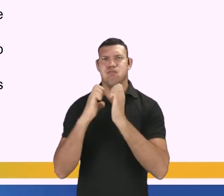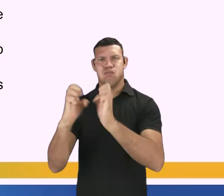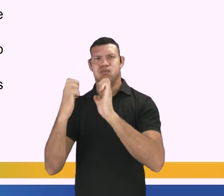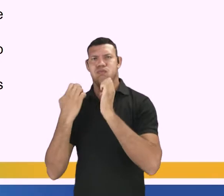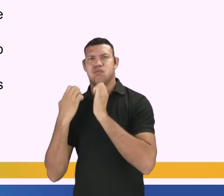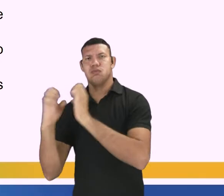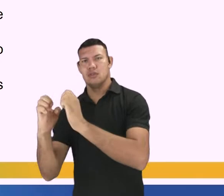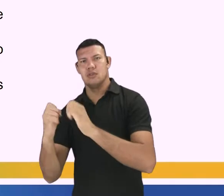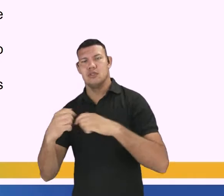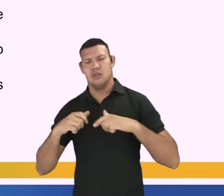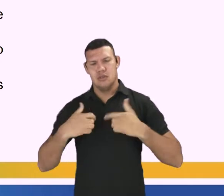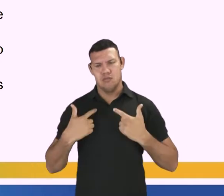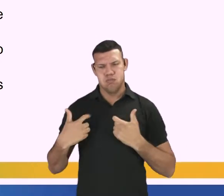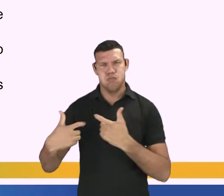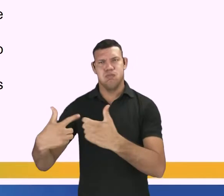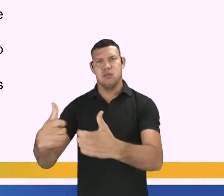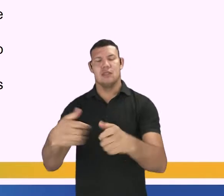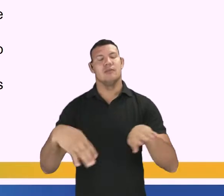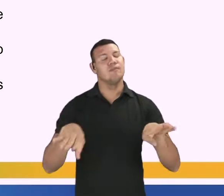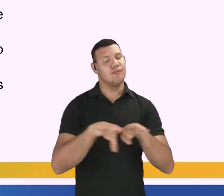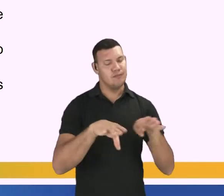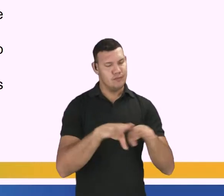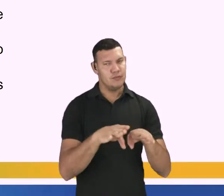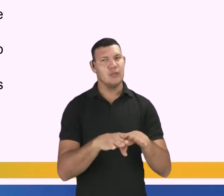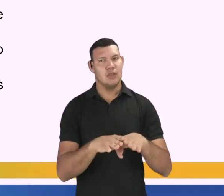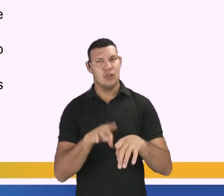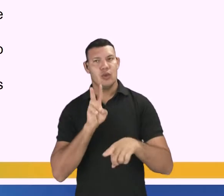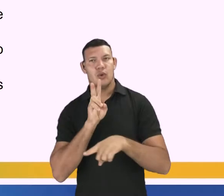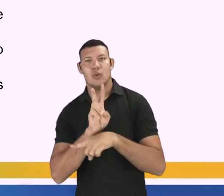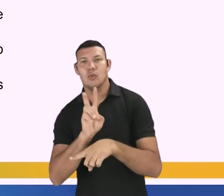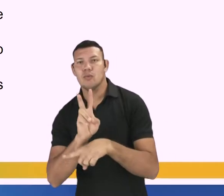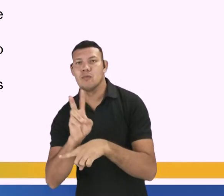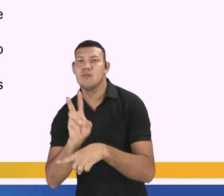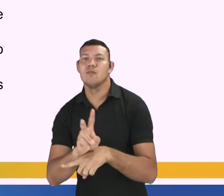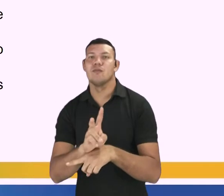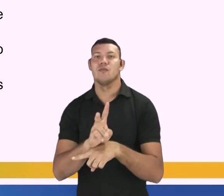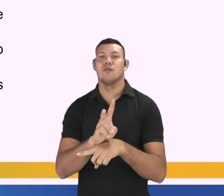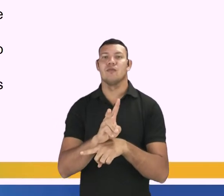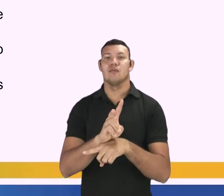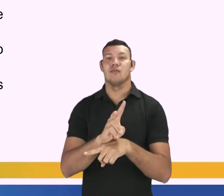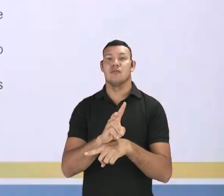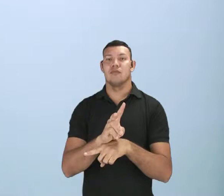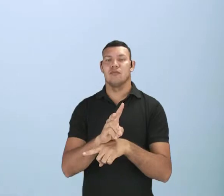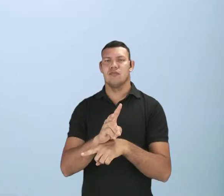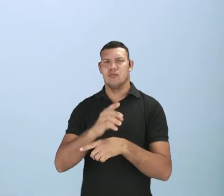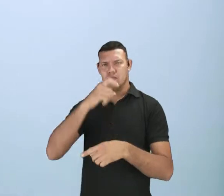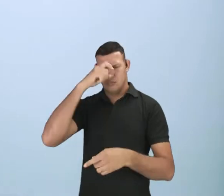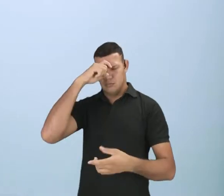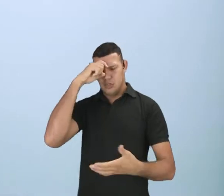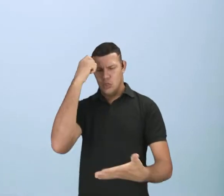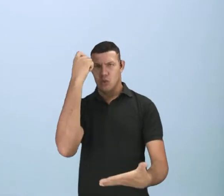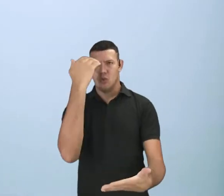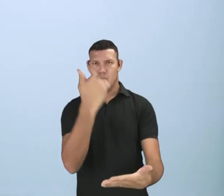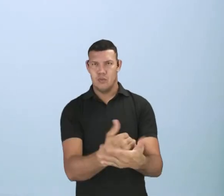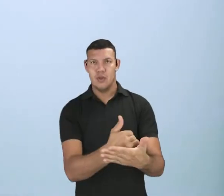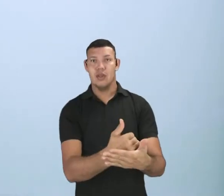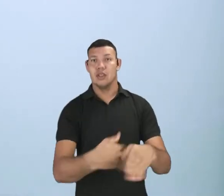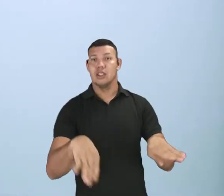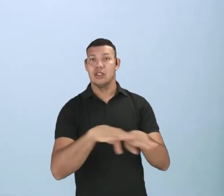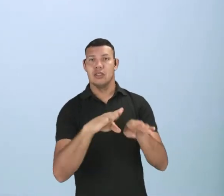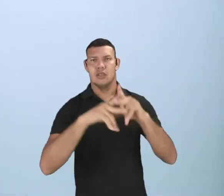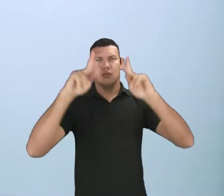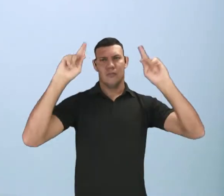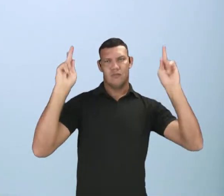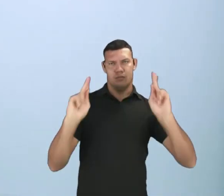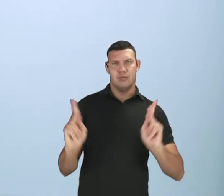com a intenção de preservar a ordem e a paz. Então, acontece-se guerras, né, é